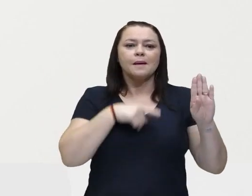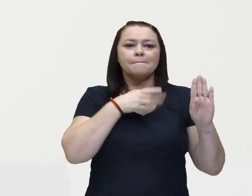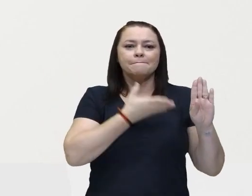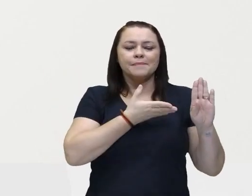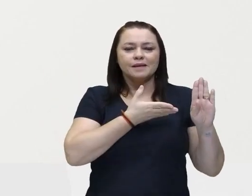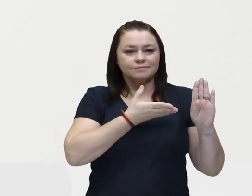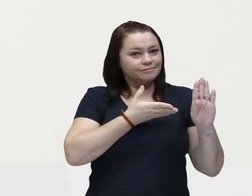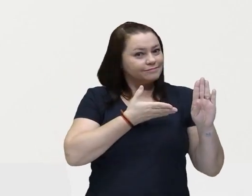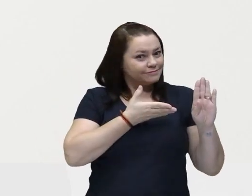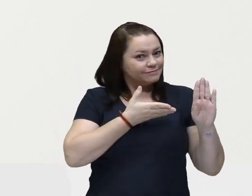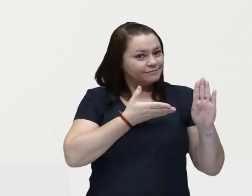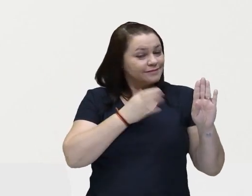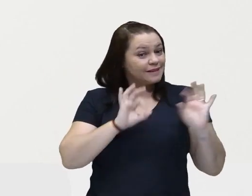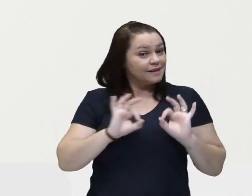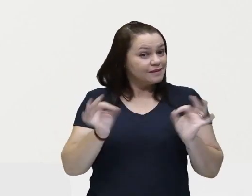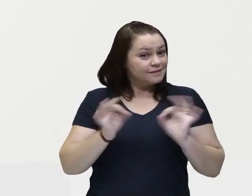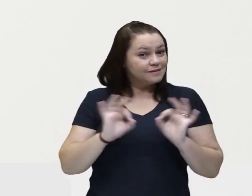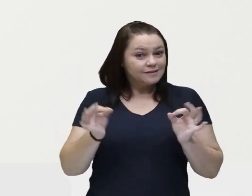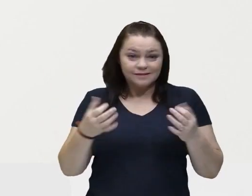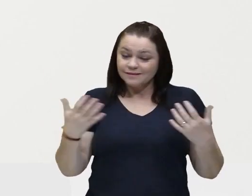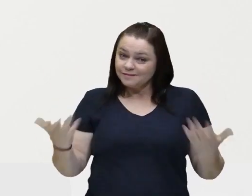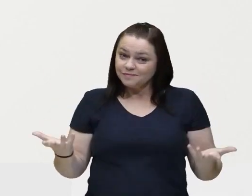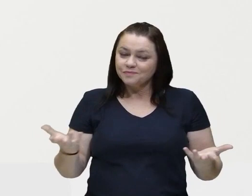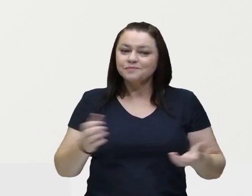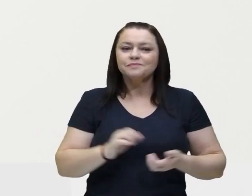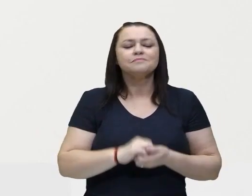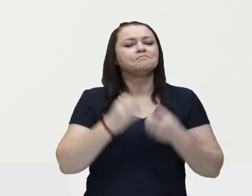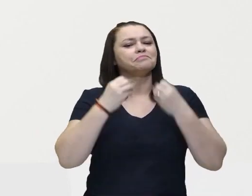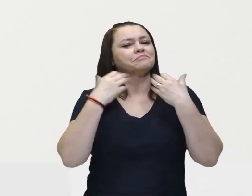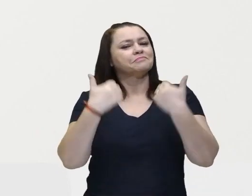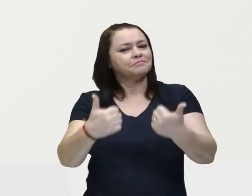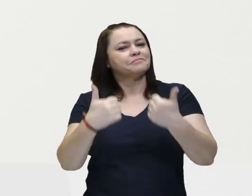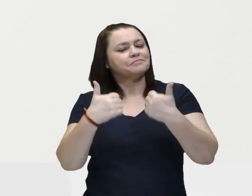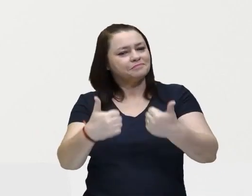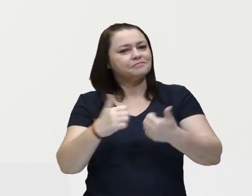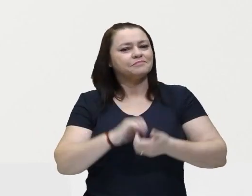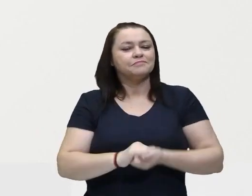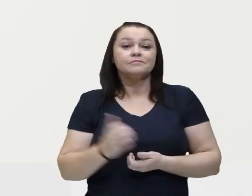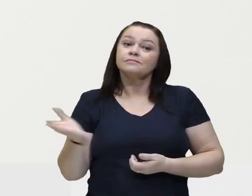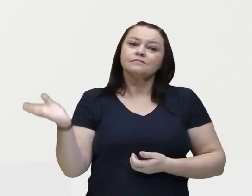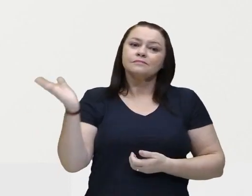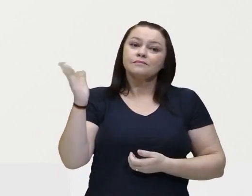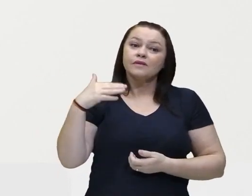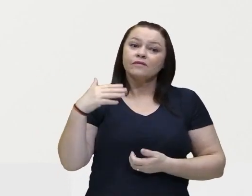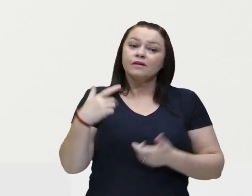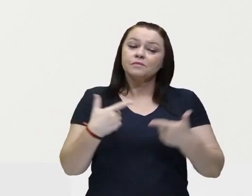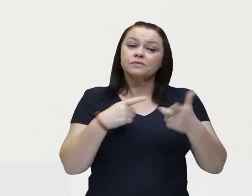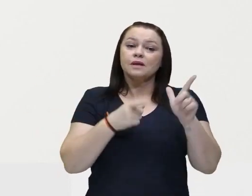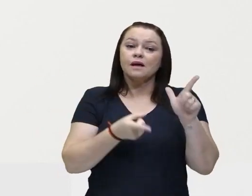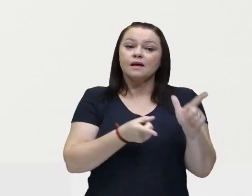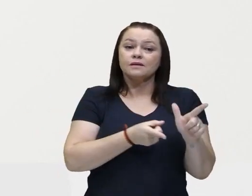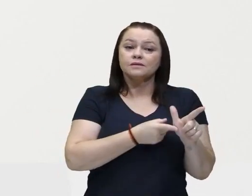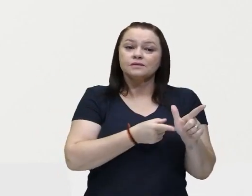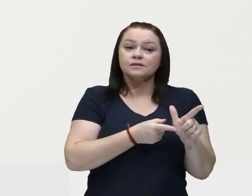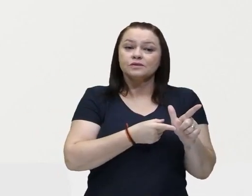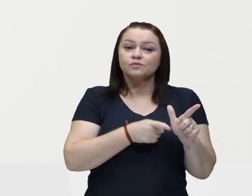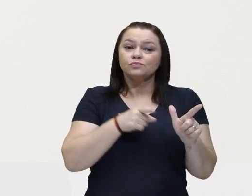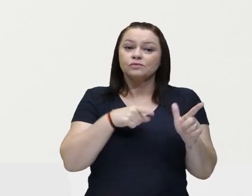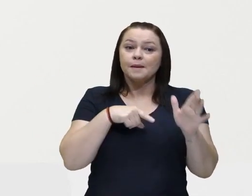professor, trabalhar com medidas de comprimento. Muito bem. Vamos ao nosso próximo problema.